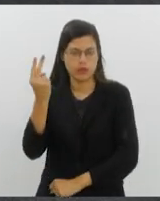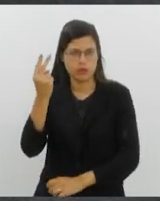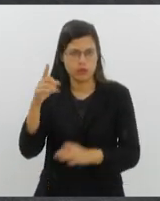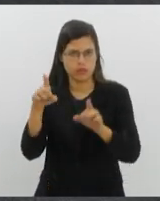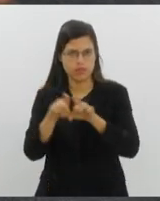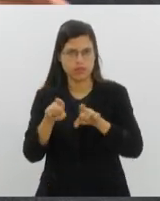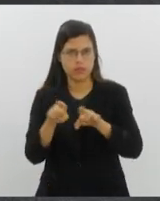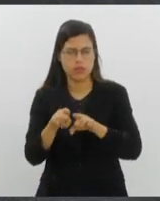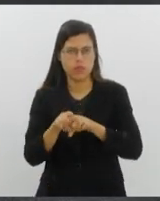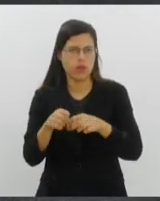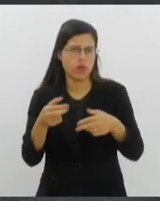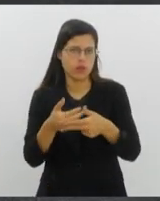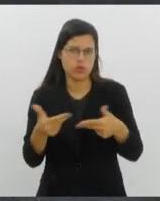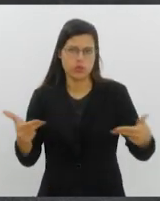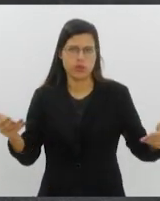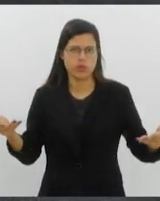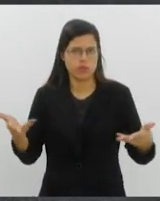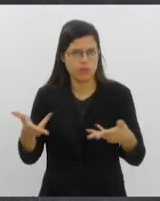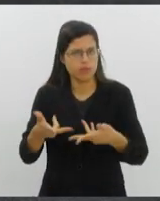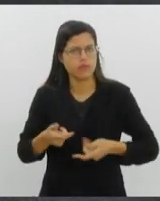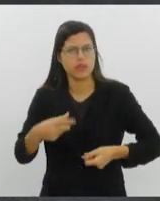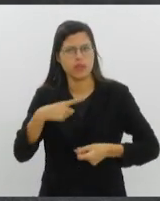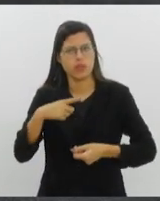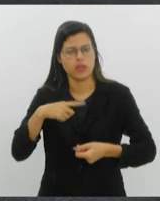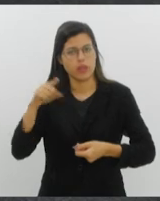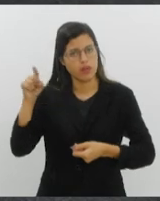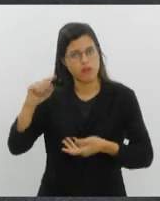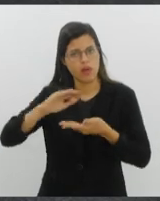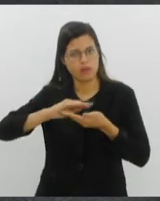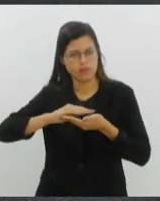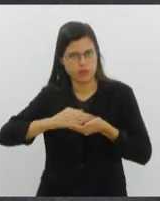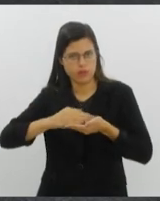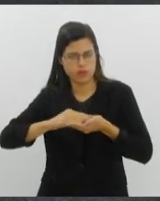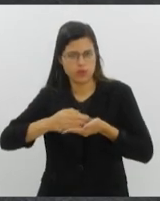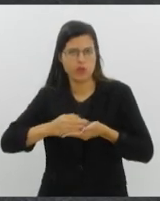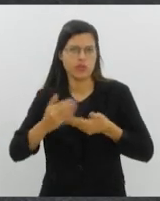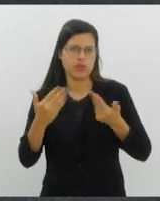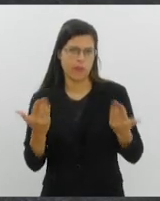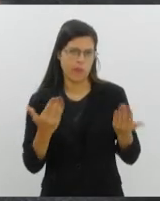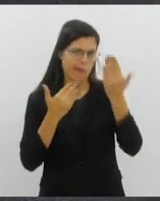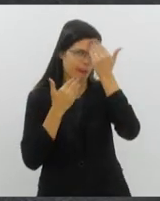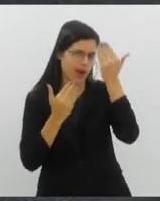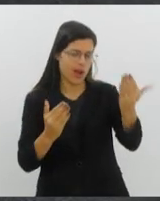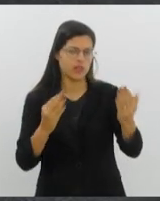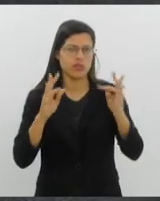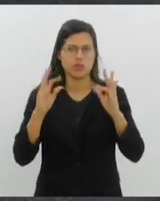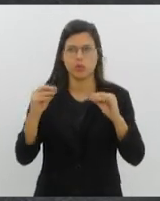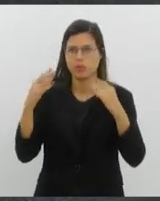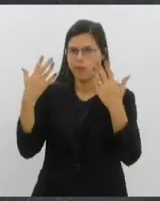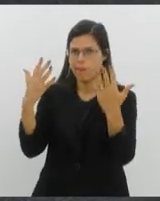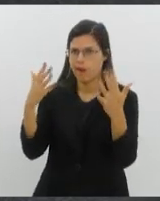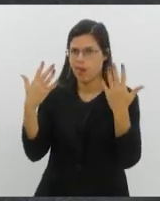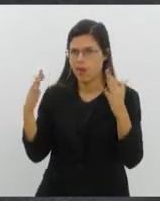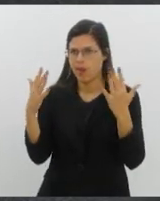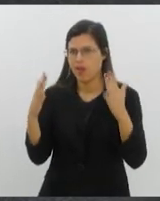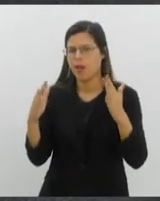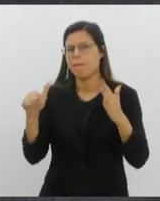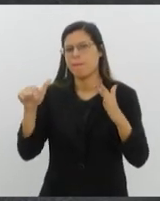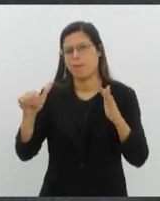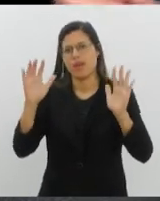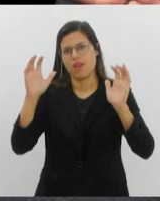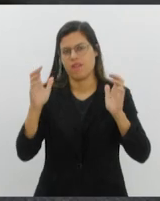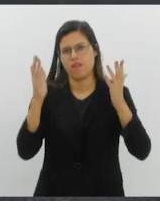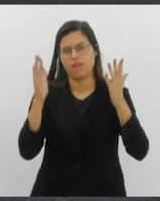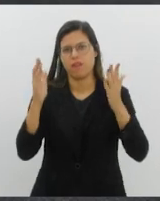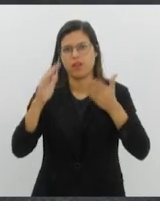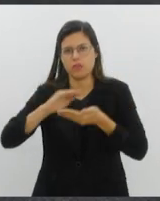as coisas maravilhosas que tem Rio das Ostras. Então, obrigada a todos e parabéns à FLIC de Rio das Ostras,